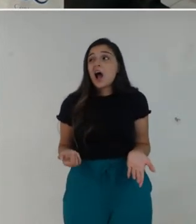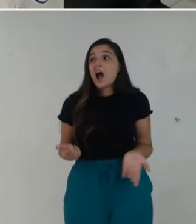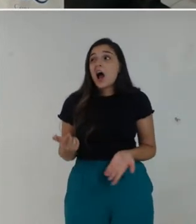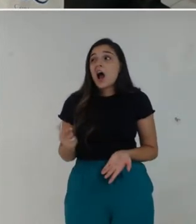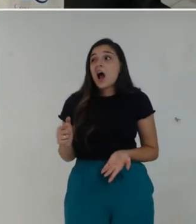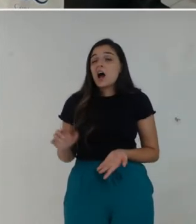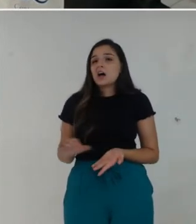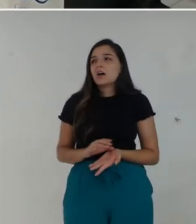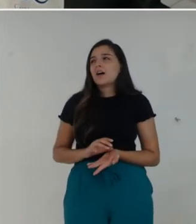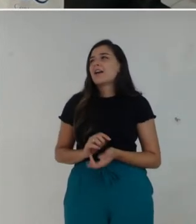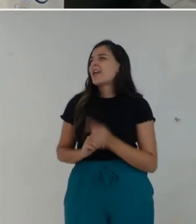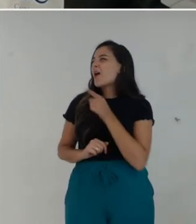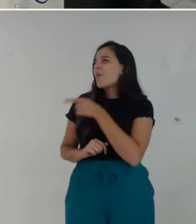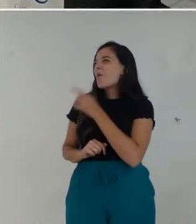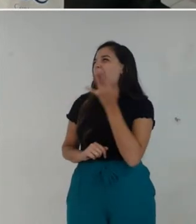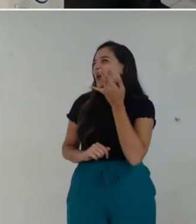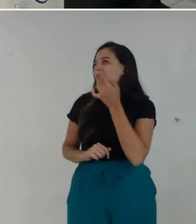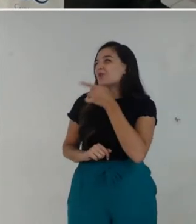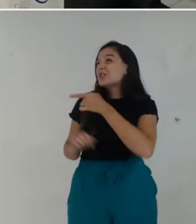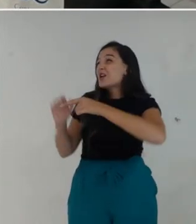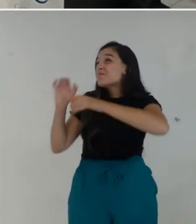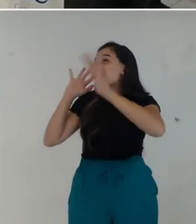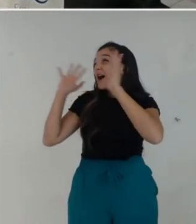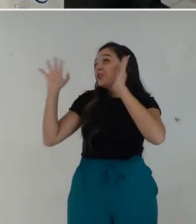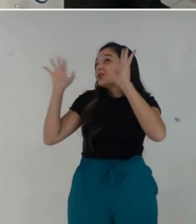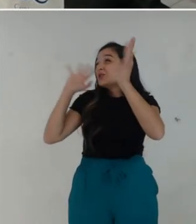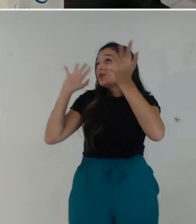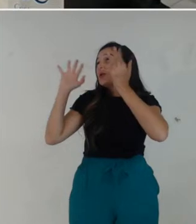Você imaginou uma verba. Eu imaginei uma verba, né?